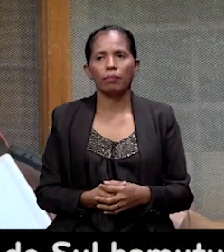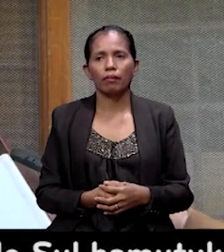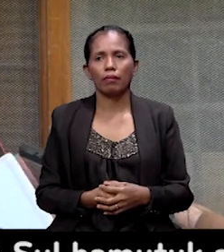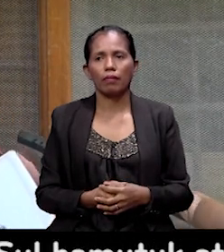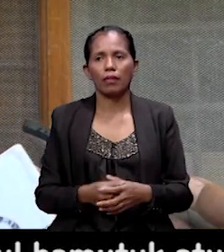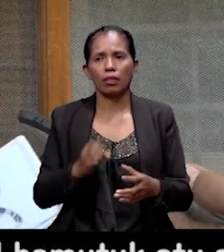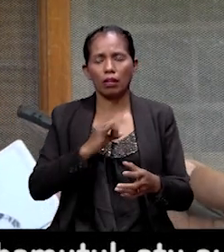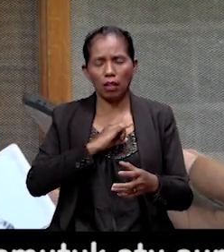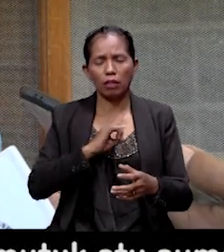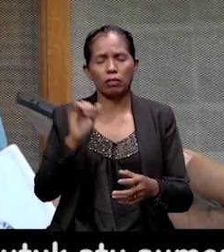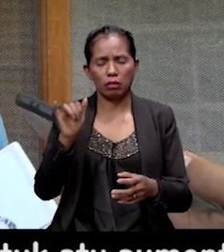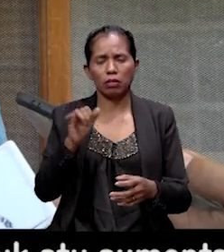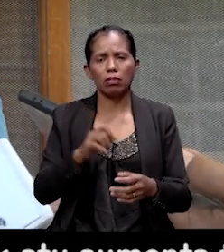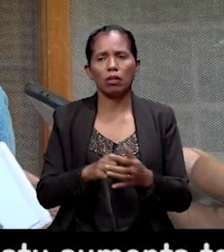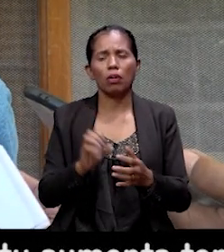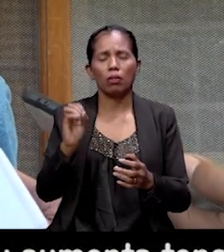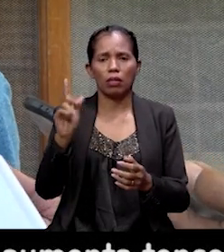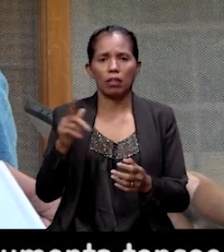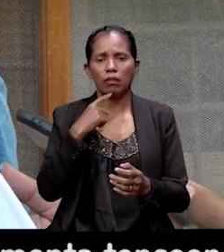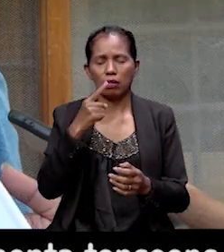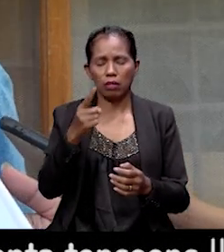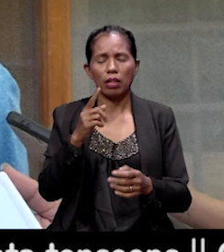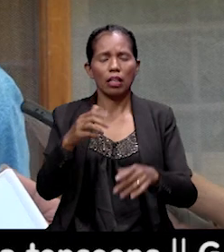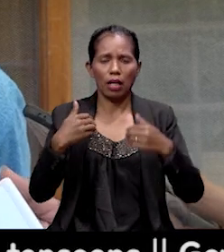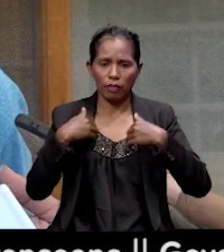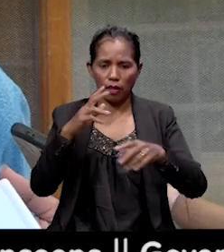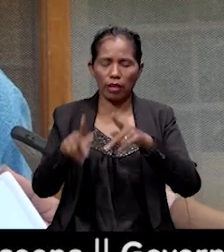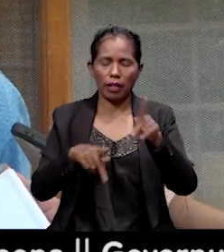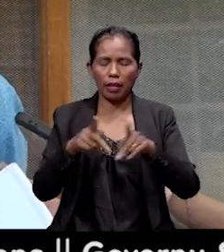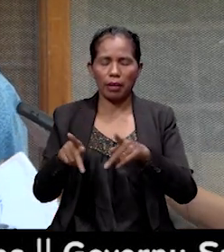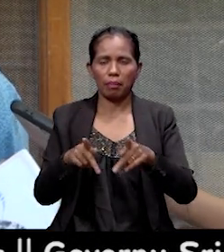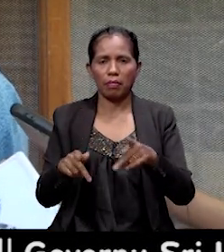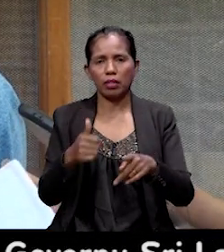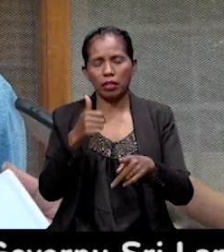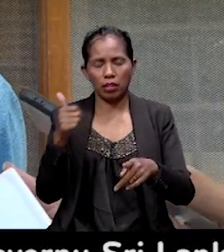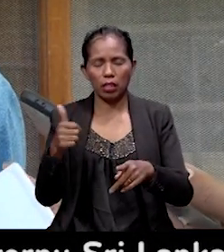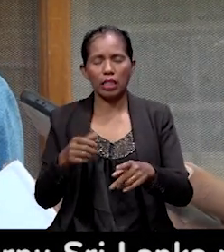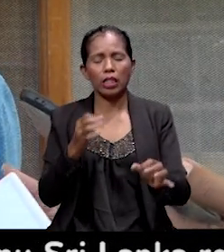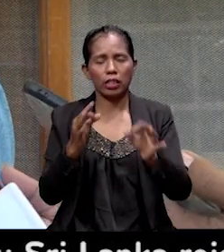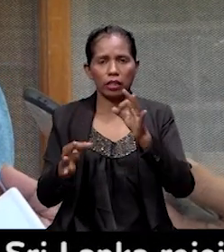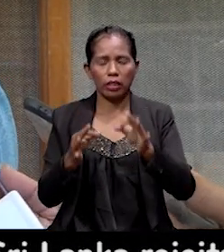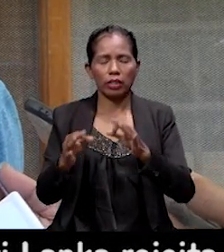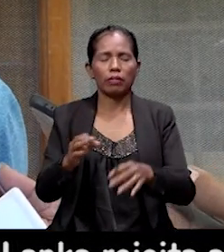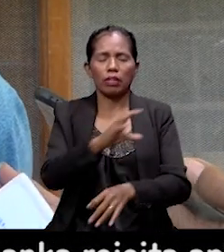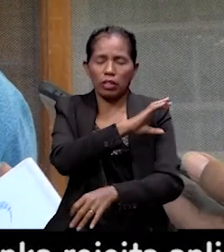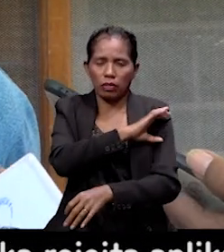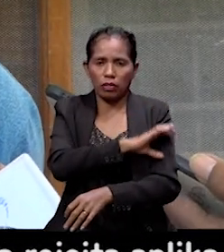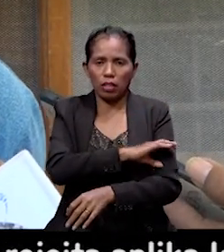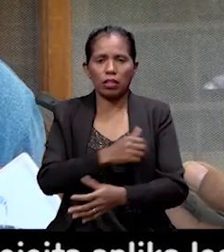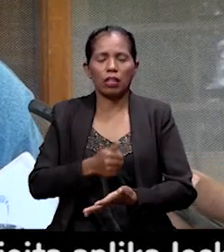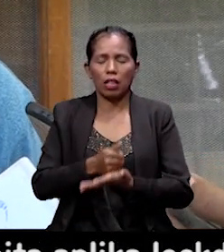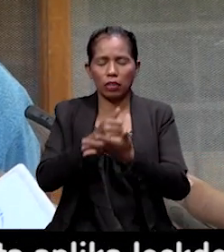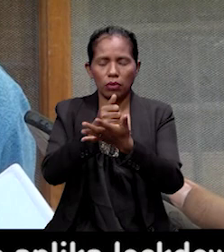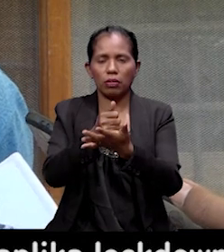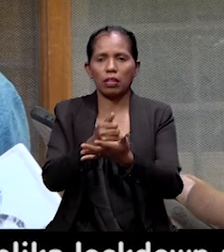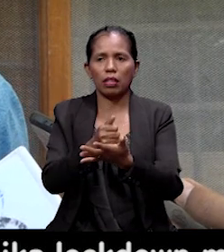desconfia normal si kata iha ema balu o karik autoridade segurança oknum balu facilita